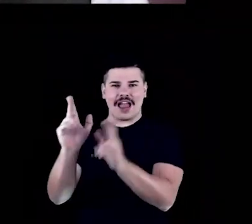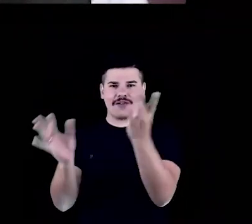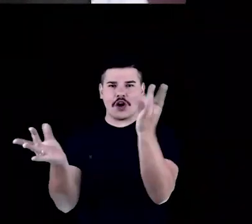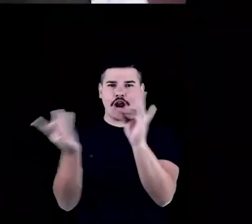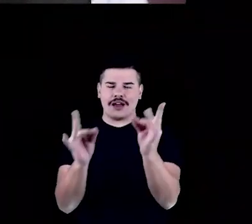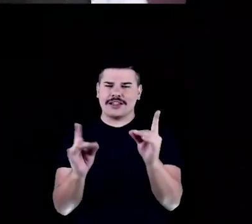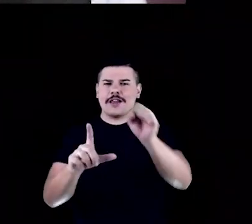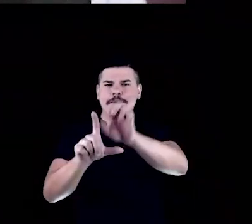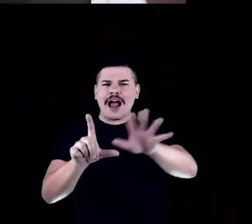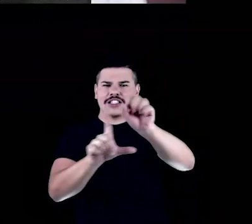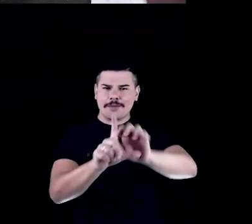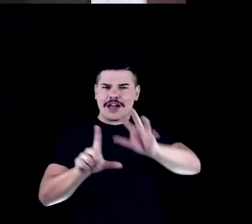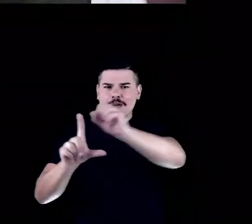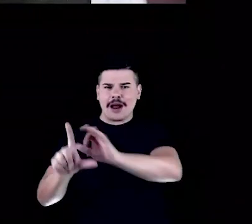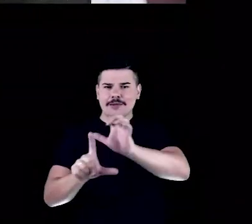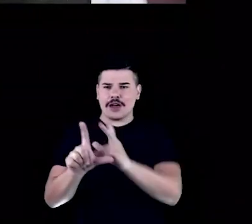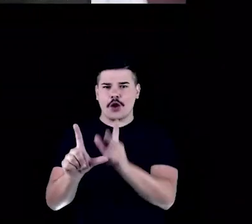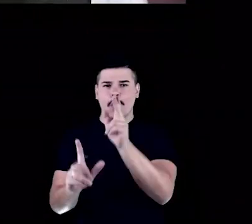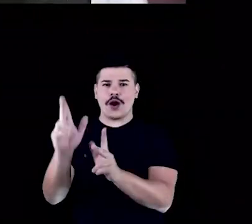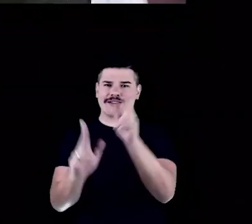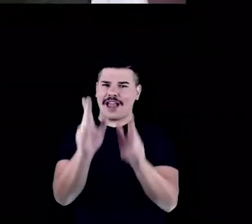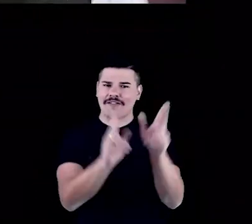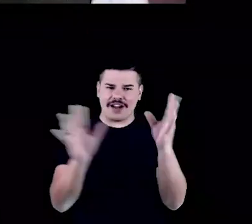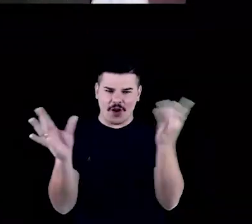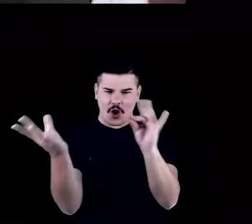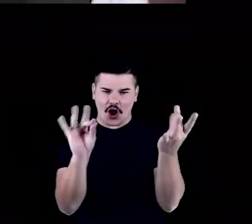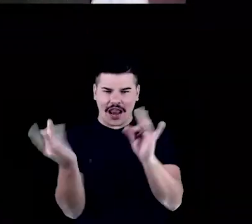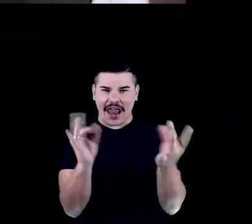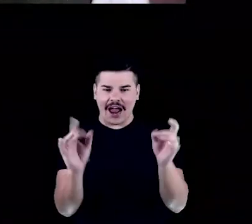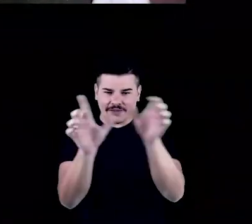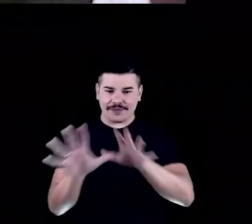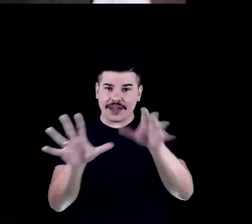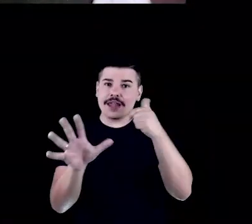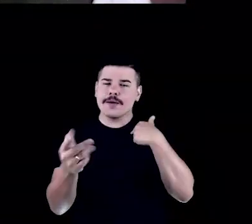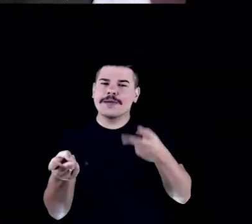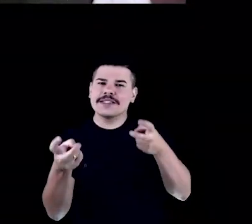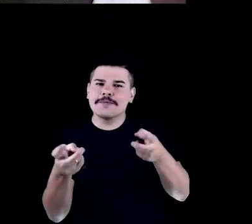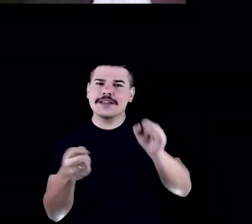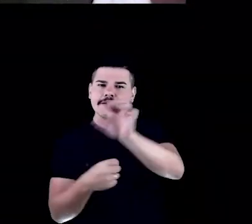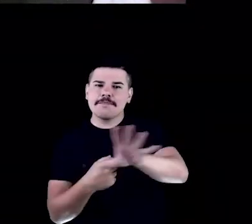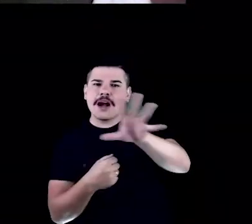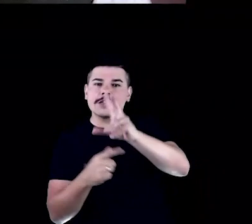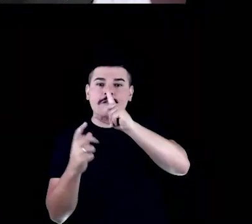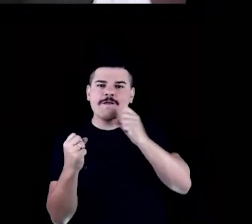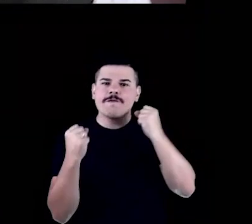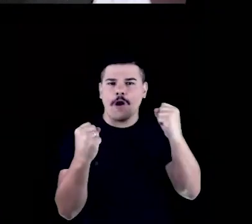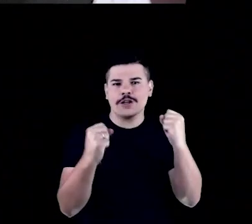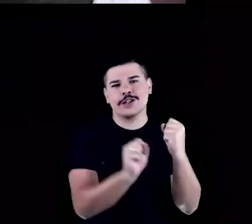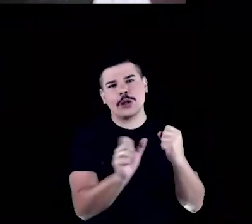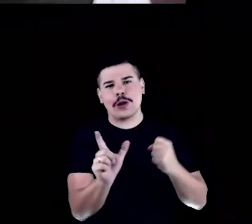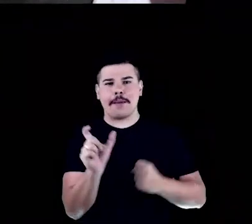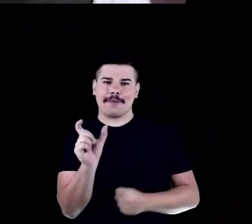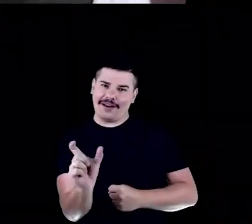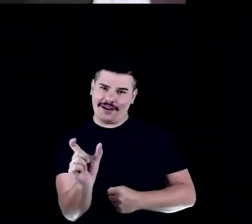colagem. Porque eu percebia que a imagem em si, ela tem uma potência diferente da palavra, né?